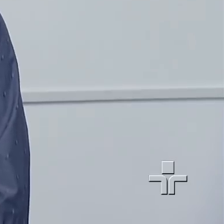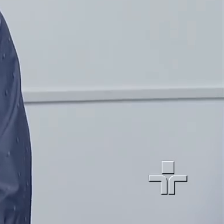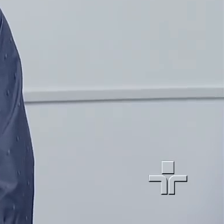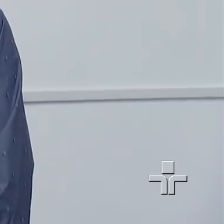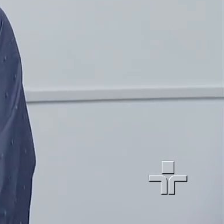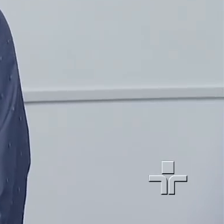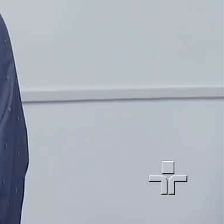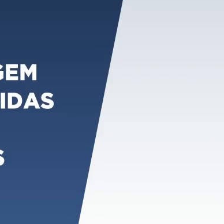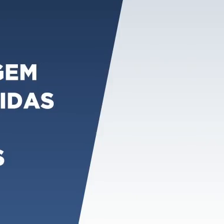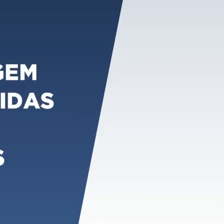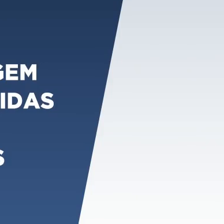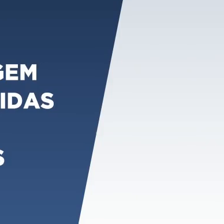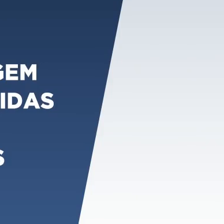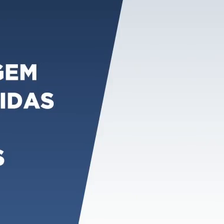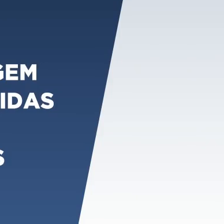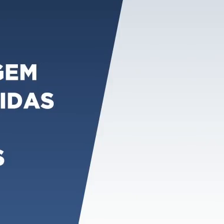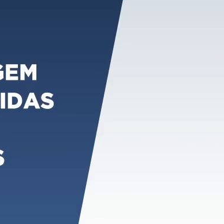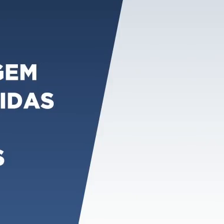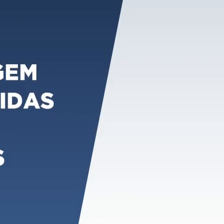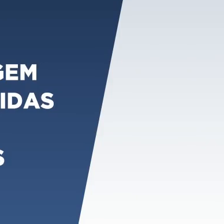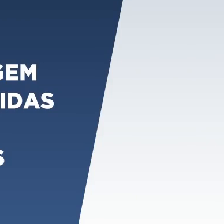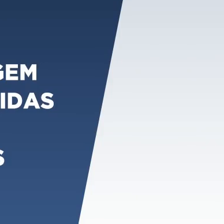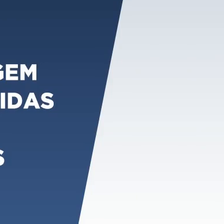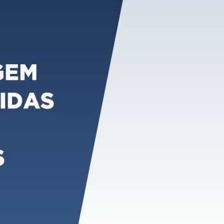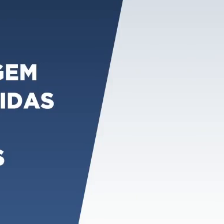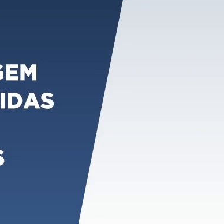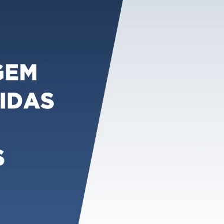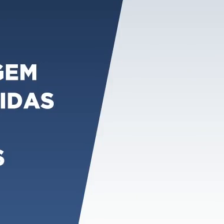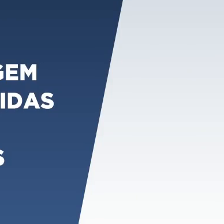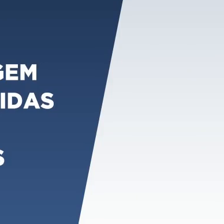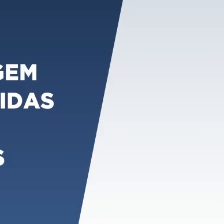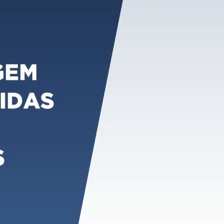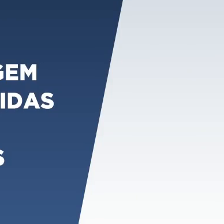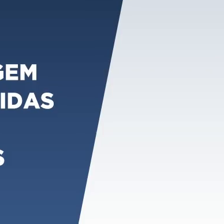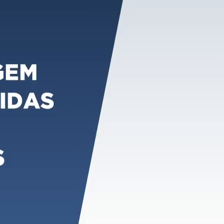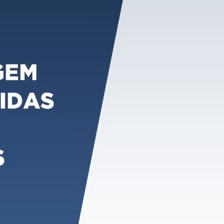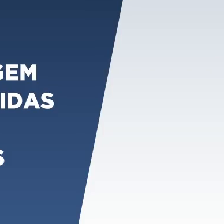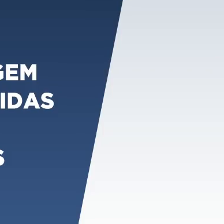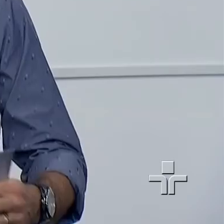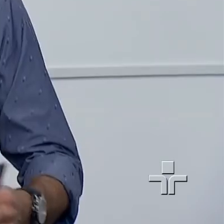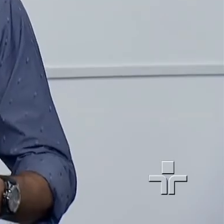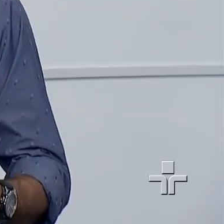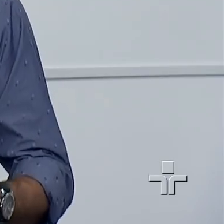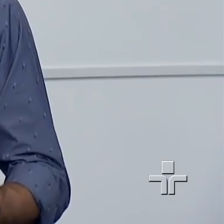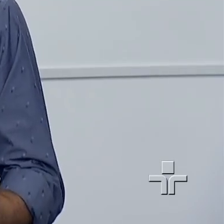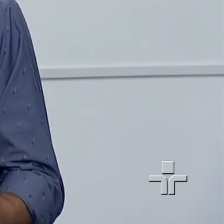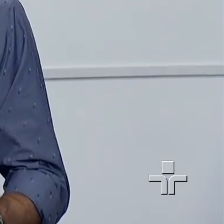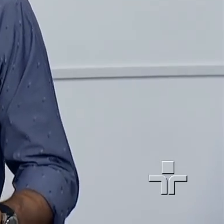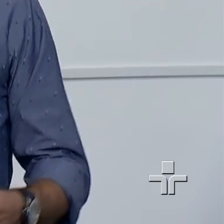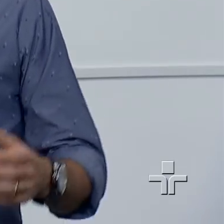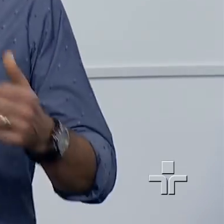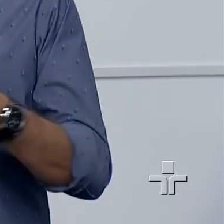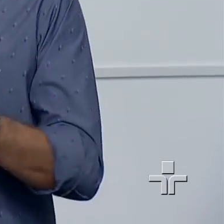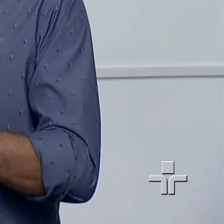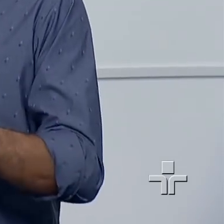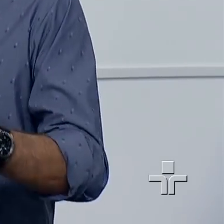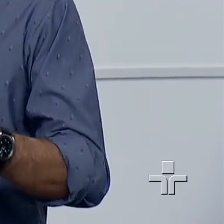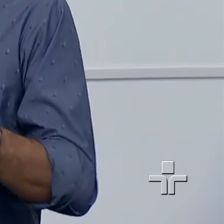igreja dentro do mundo. E o mundo é como ele é, não é como a gente quer que ele seja. Então, esse reconhecimento